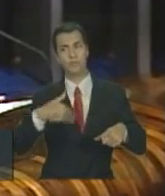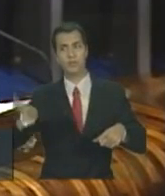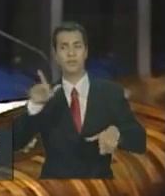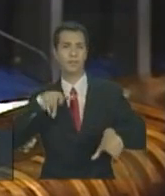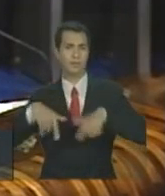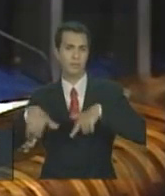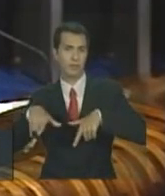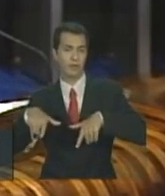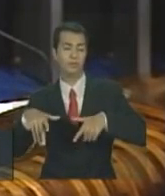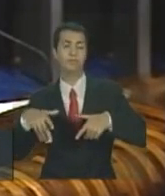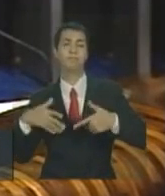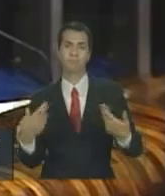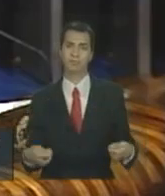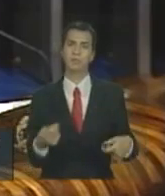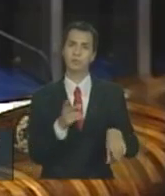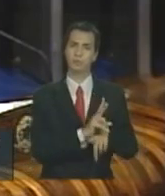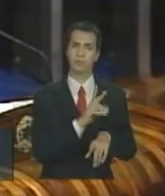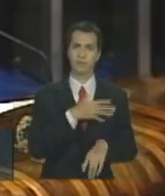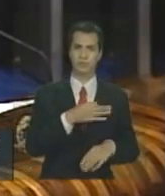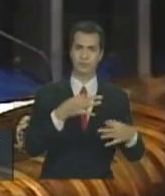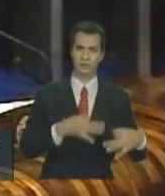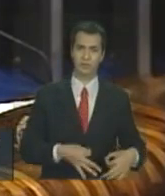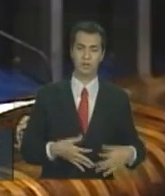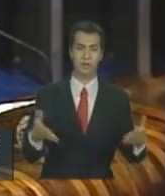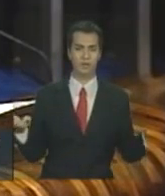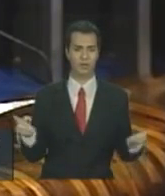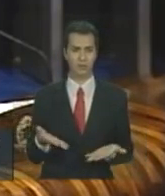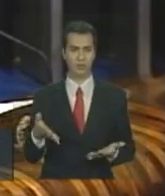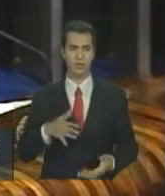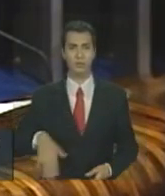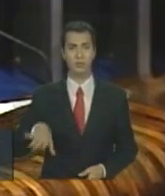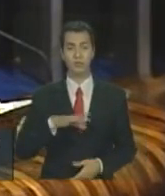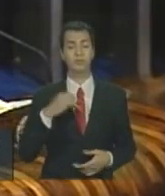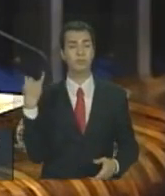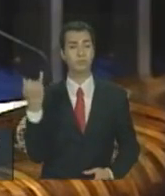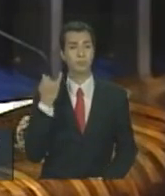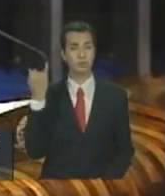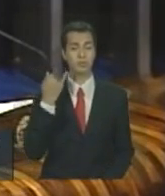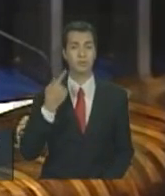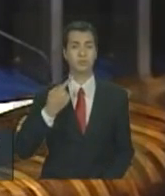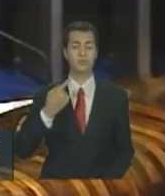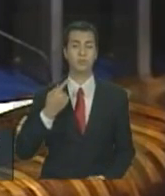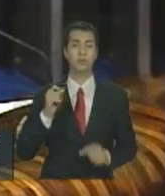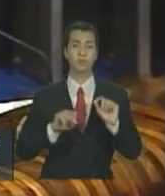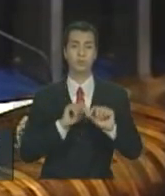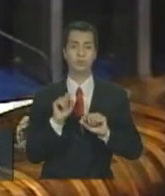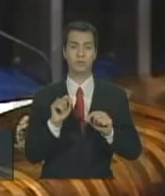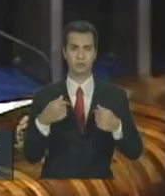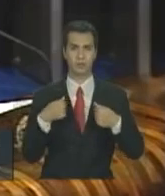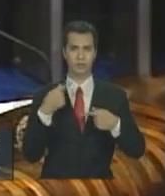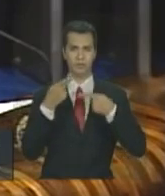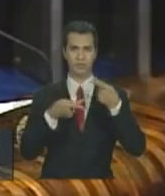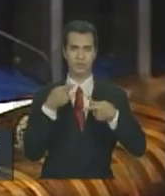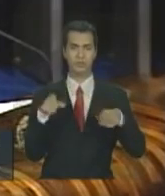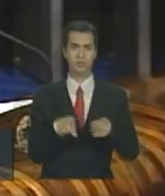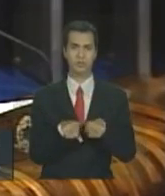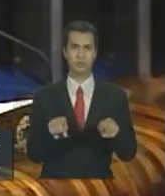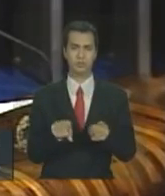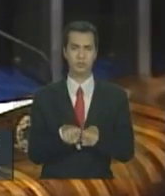No momento em que nós estamos vivendo, é fundamental que nós, e aqui eu estou falando